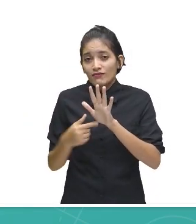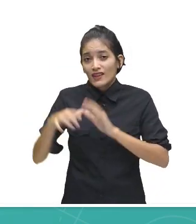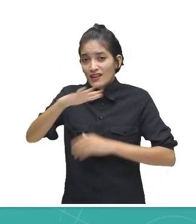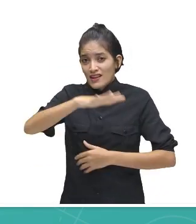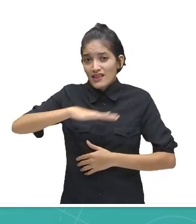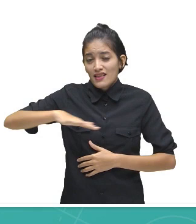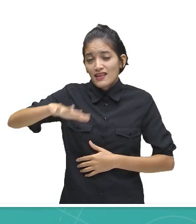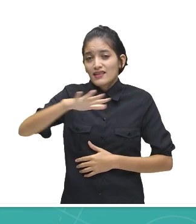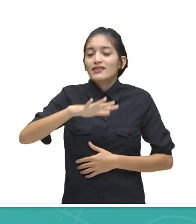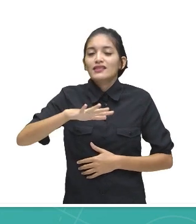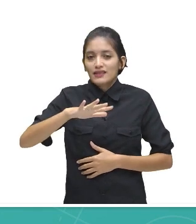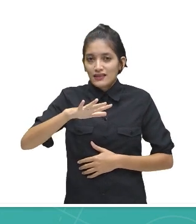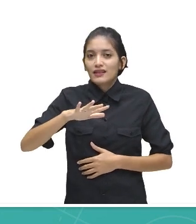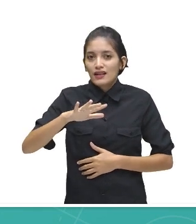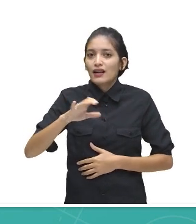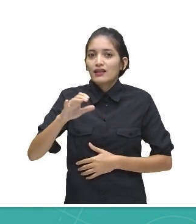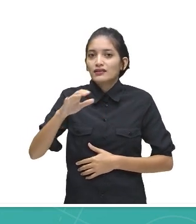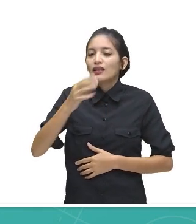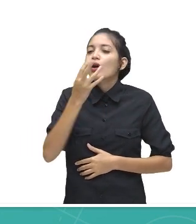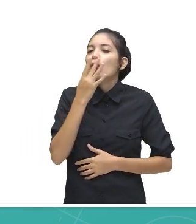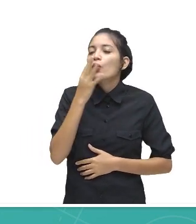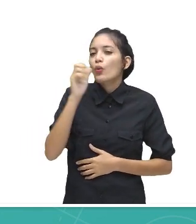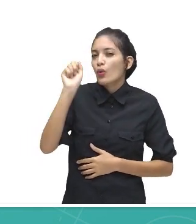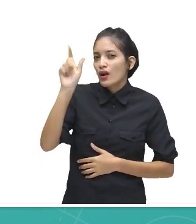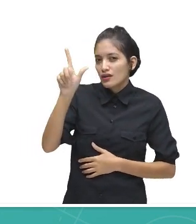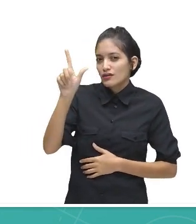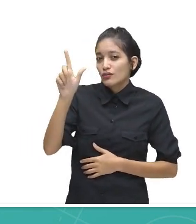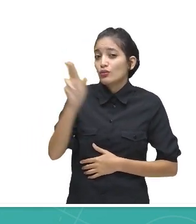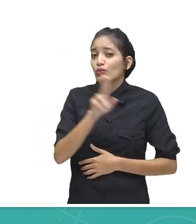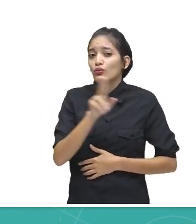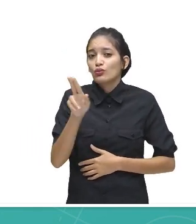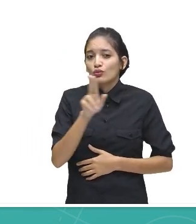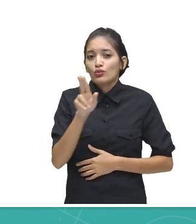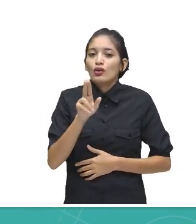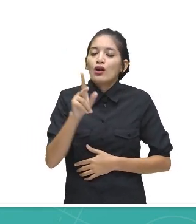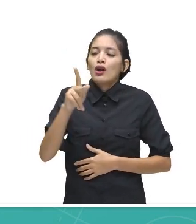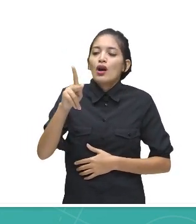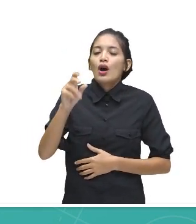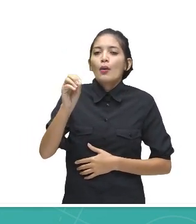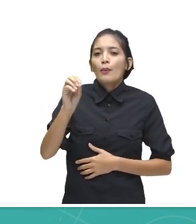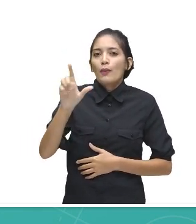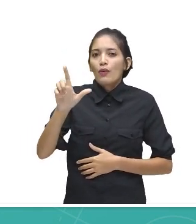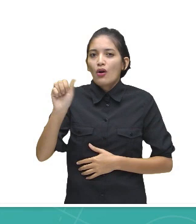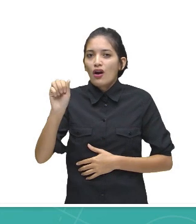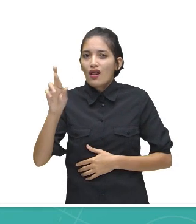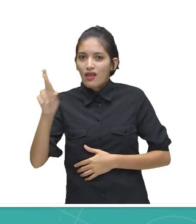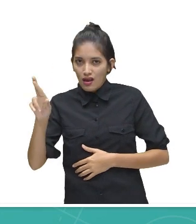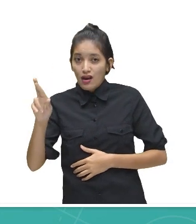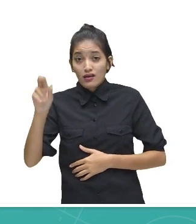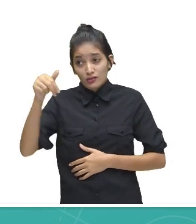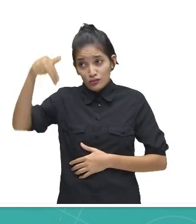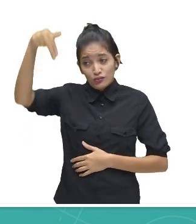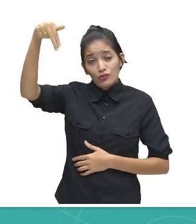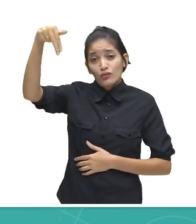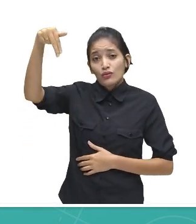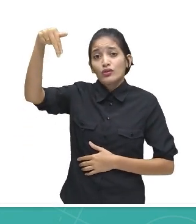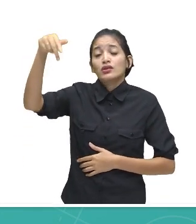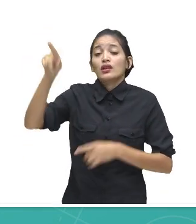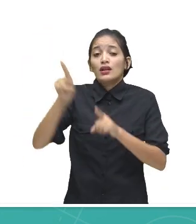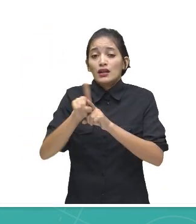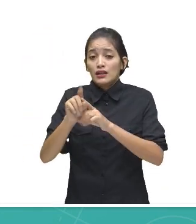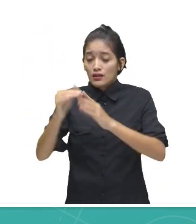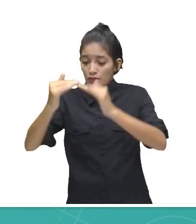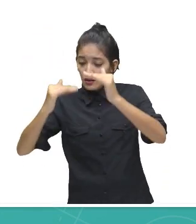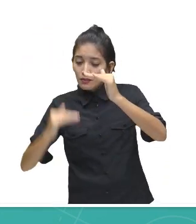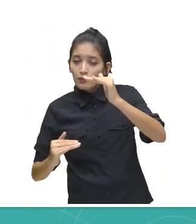área aí que aparece em azul, que é a chamada zona polar do norte, e aqui no sentido